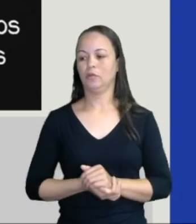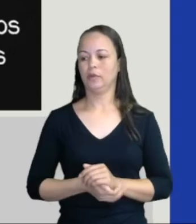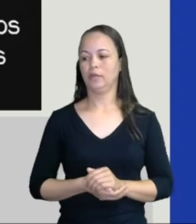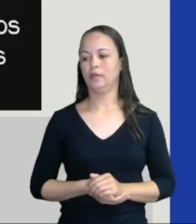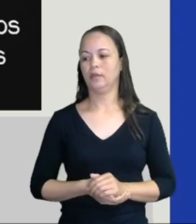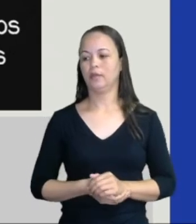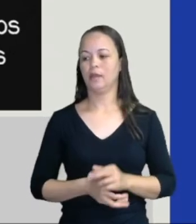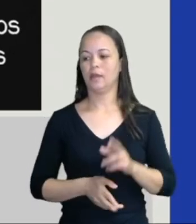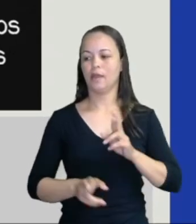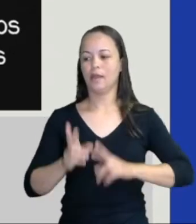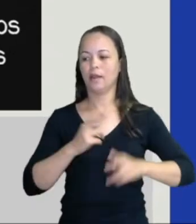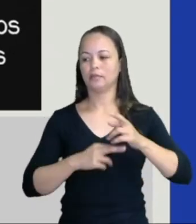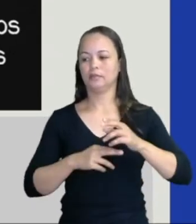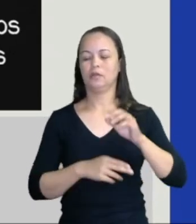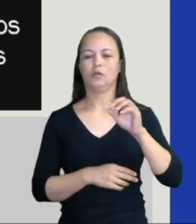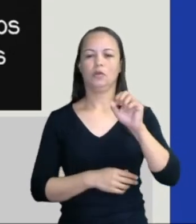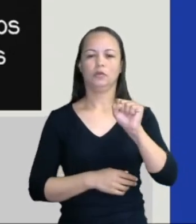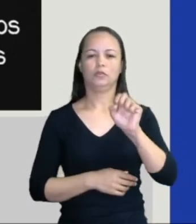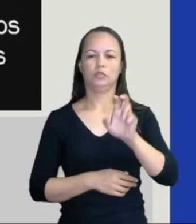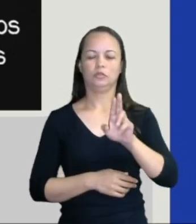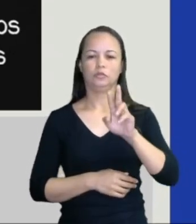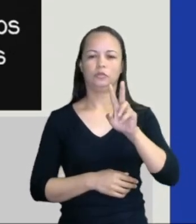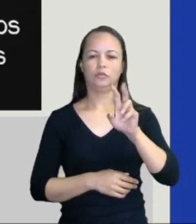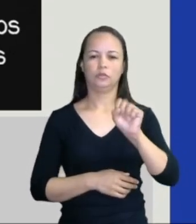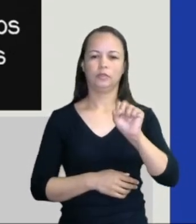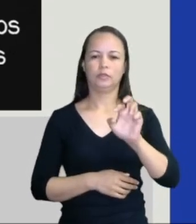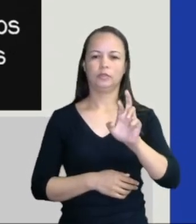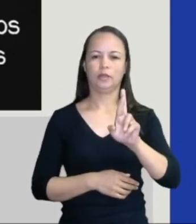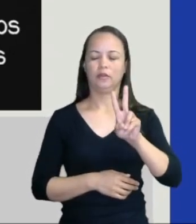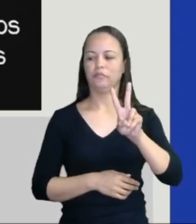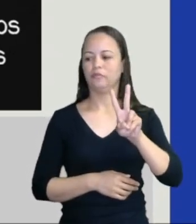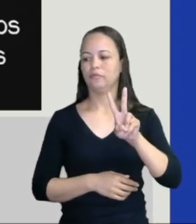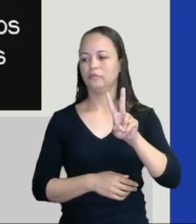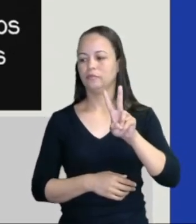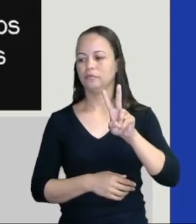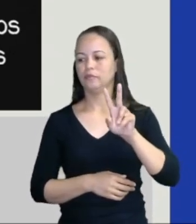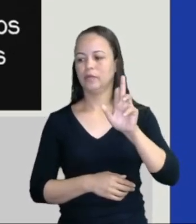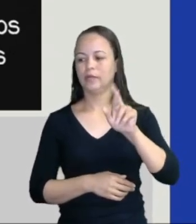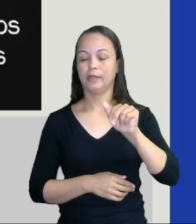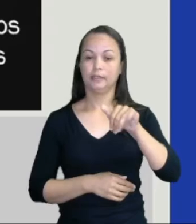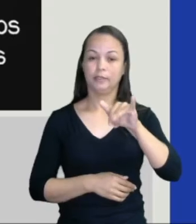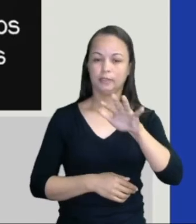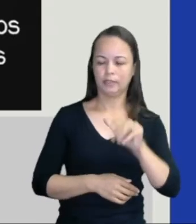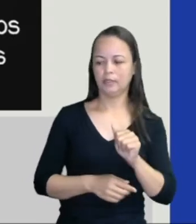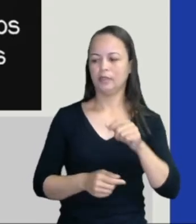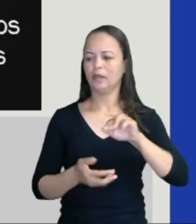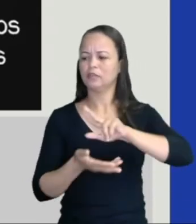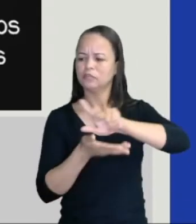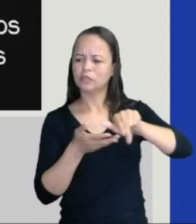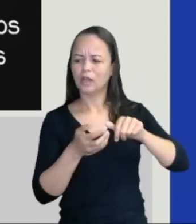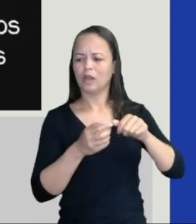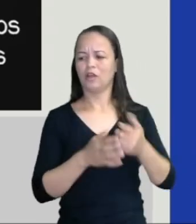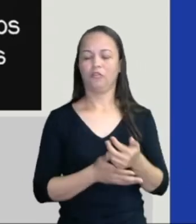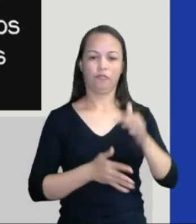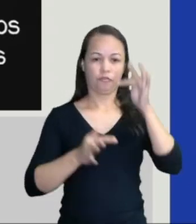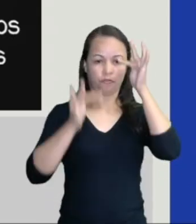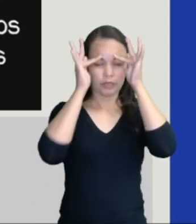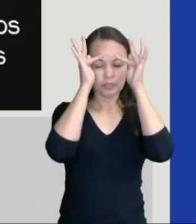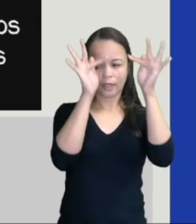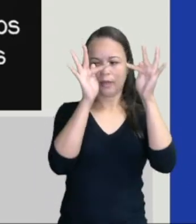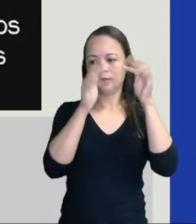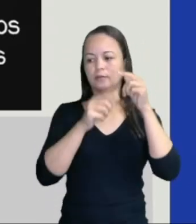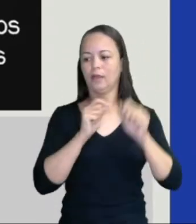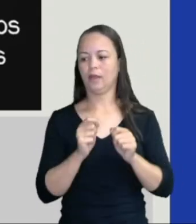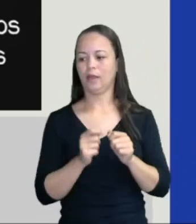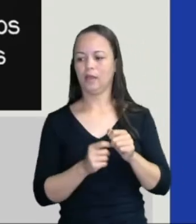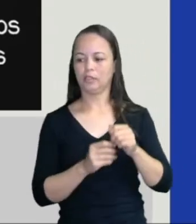vassalagem, né? Fidelidade, obediência, cerimônia, homenagem. Suzerania, doava as